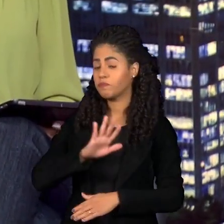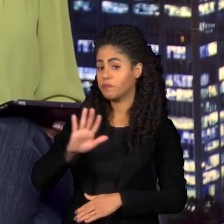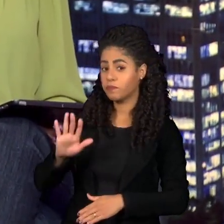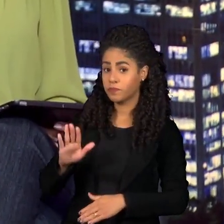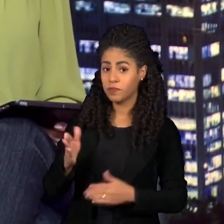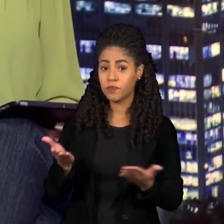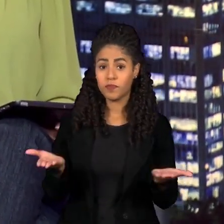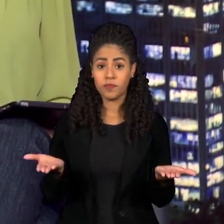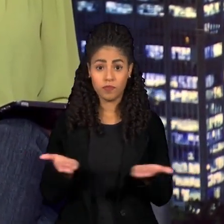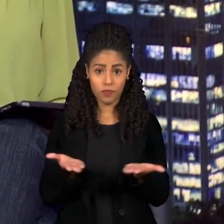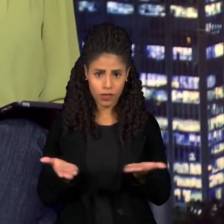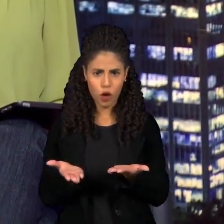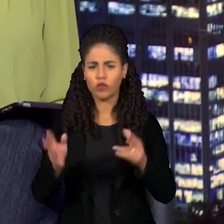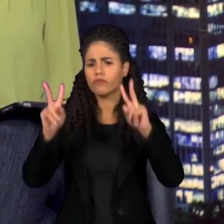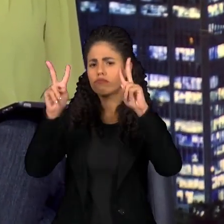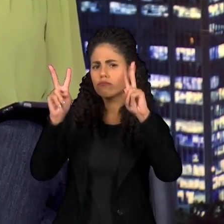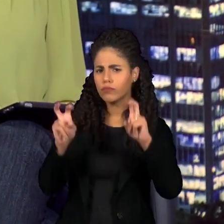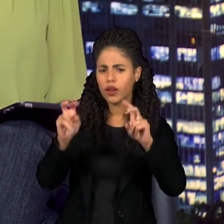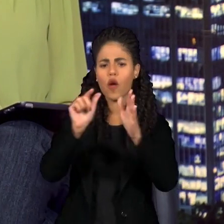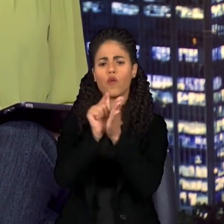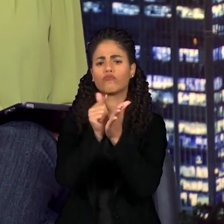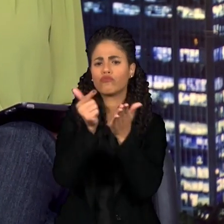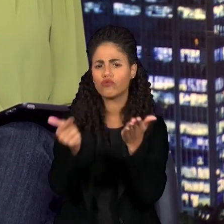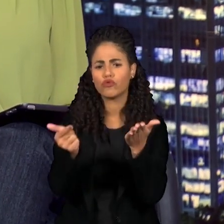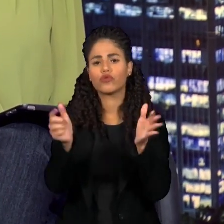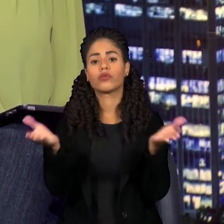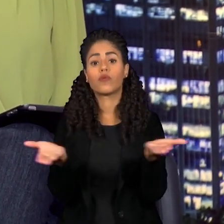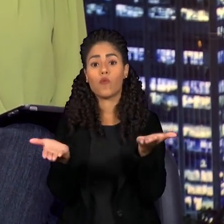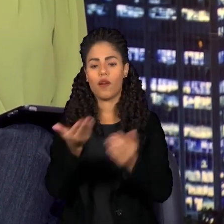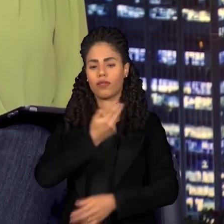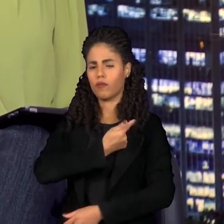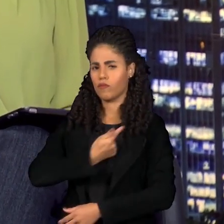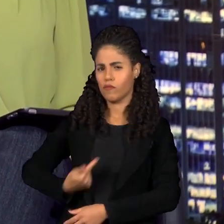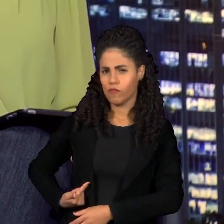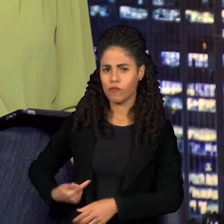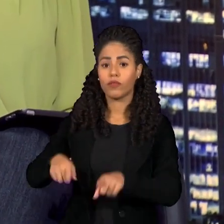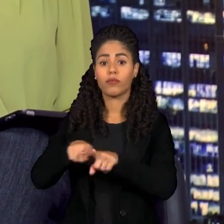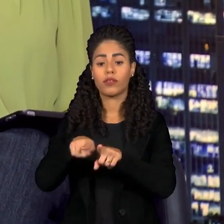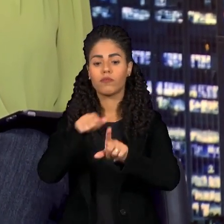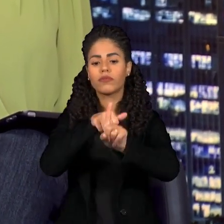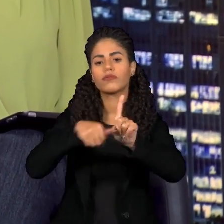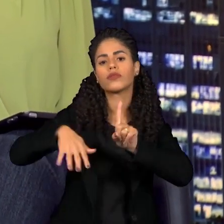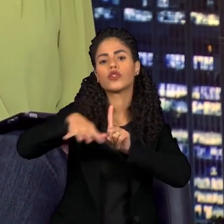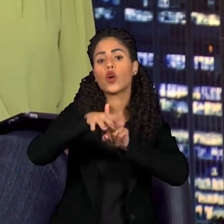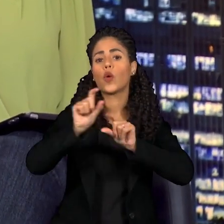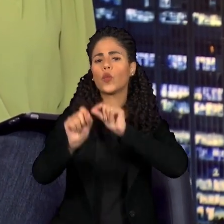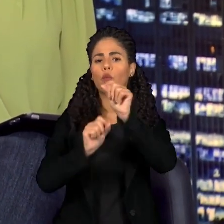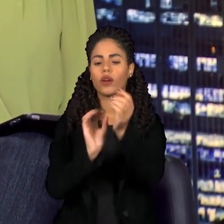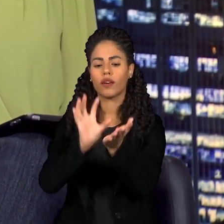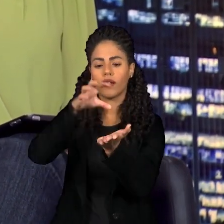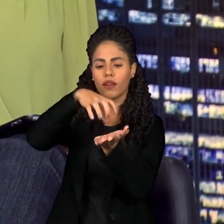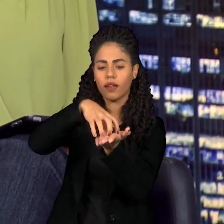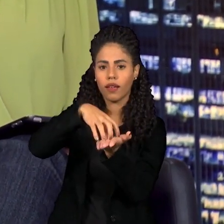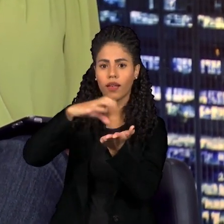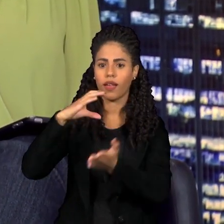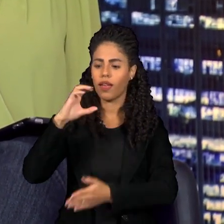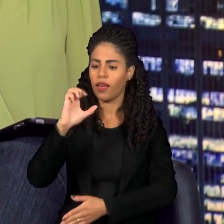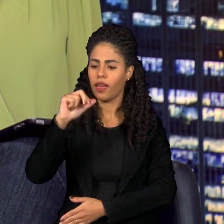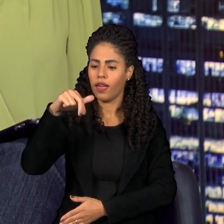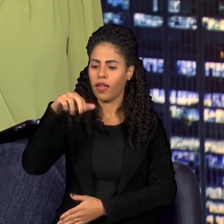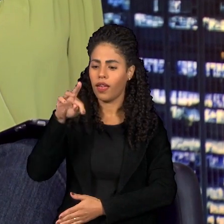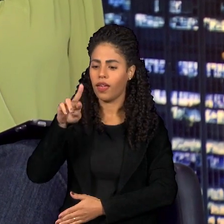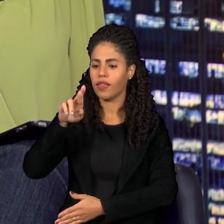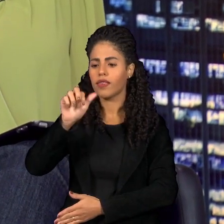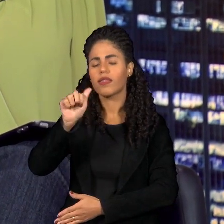O termo está nas manchetes dos jornais, no dia a dia do governo, da sociedade. Estamos falando do Centrão, esse grupo de parlamentares que tem